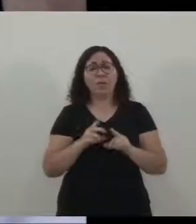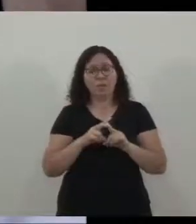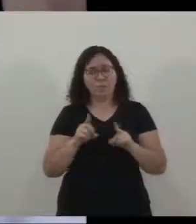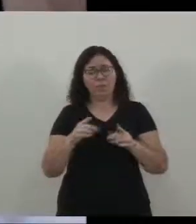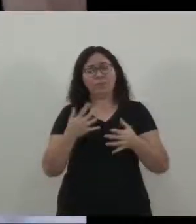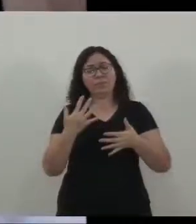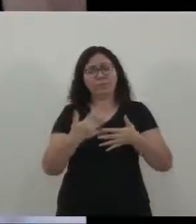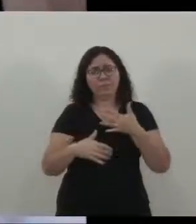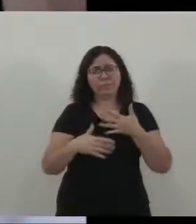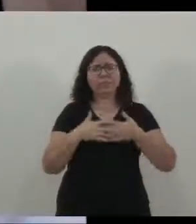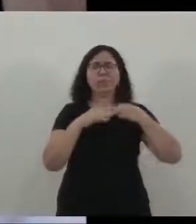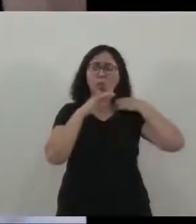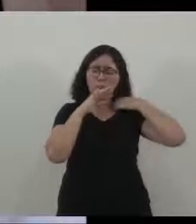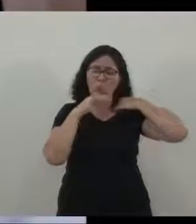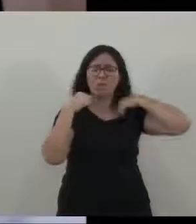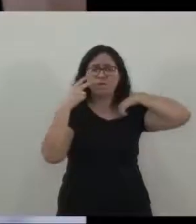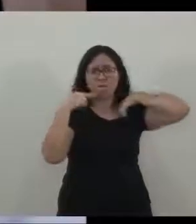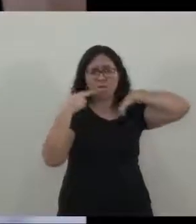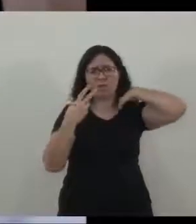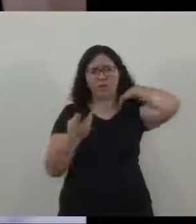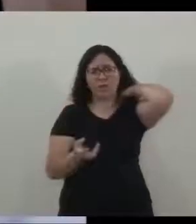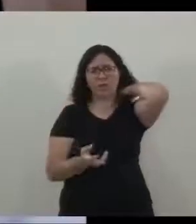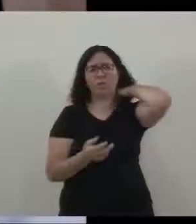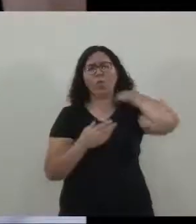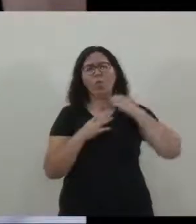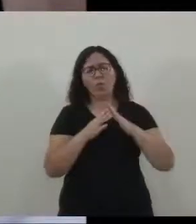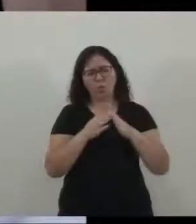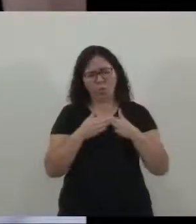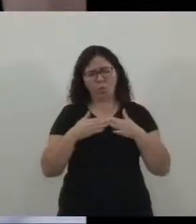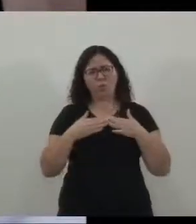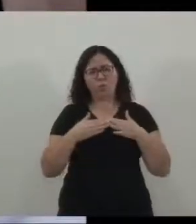pouco desagradável e envolve vereadores. Então, por